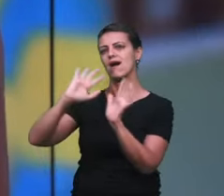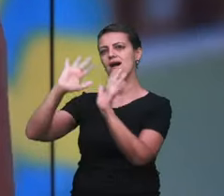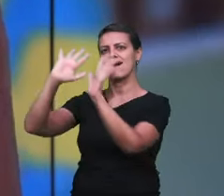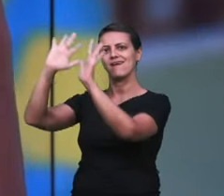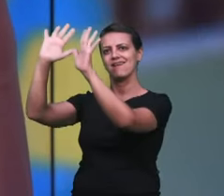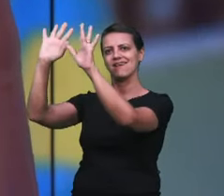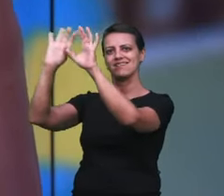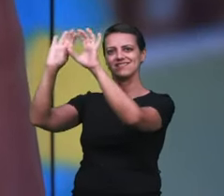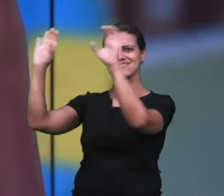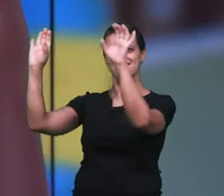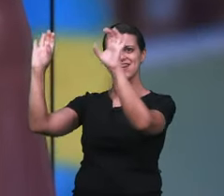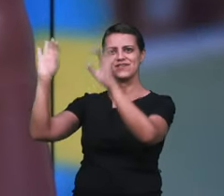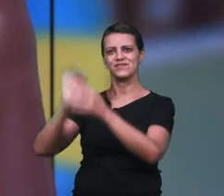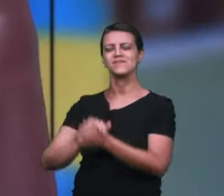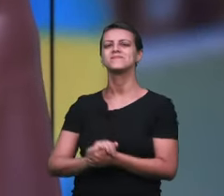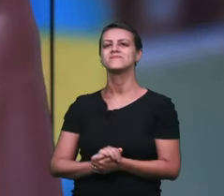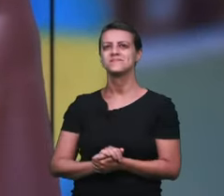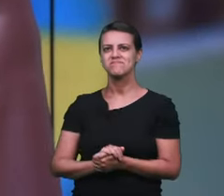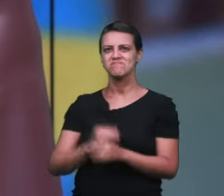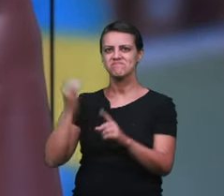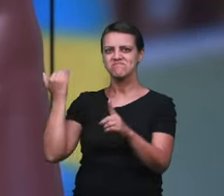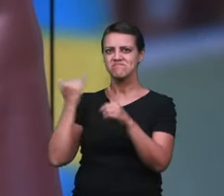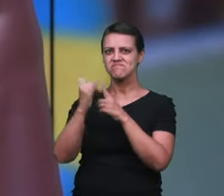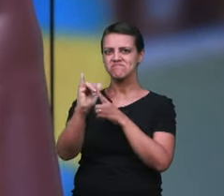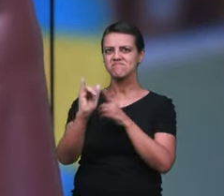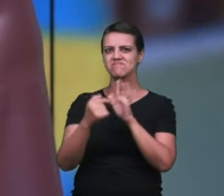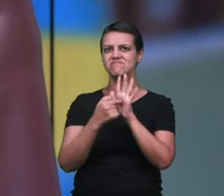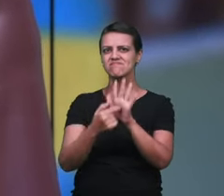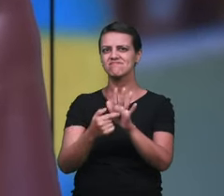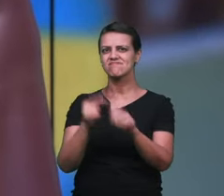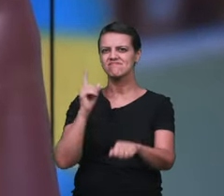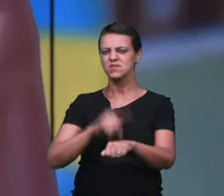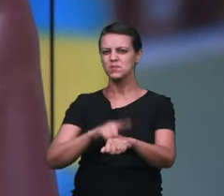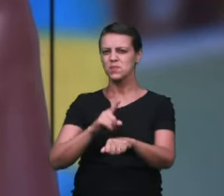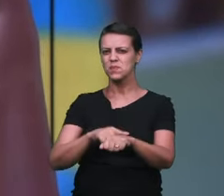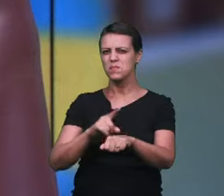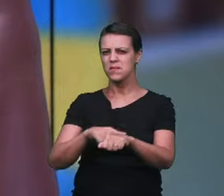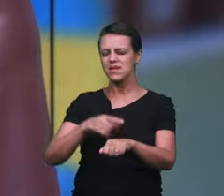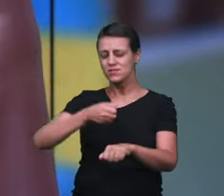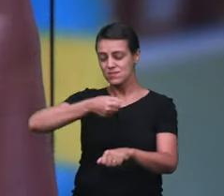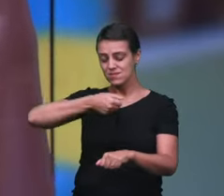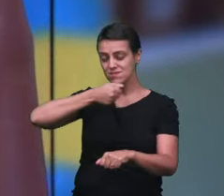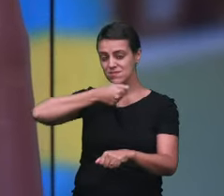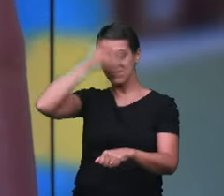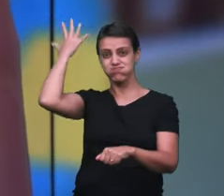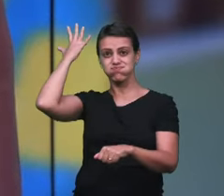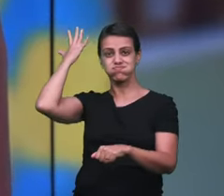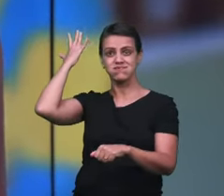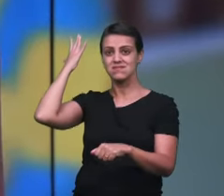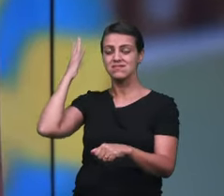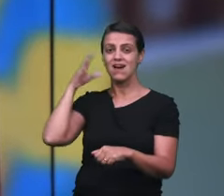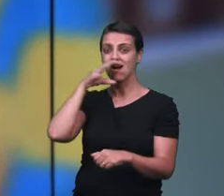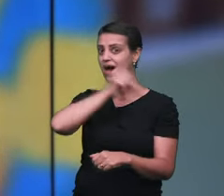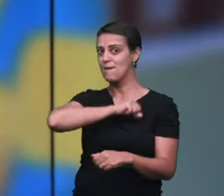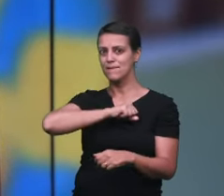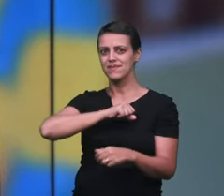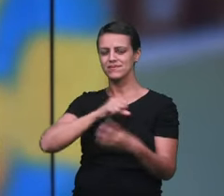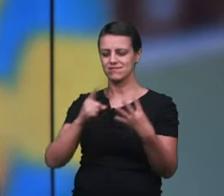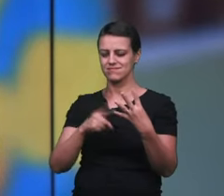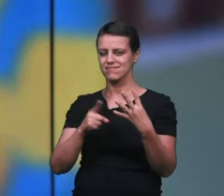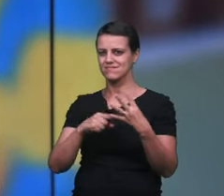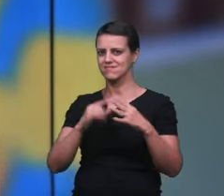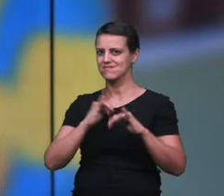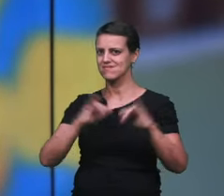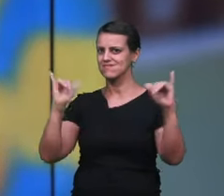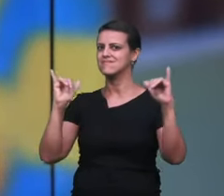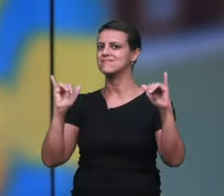E como a profecia diz, num momento, num abrir e fechar de olhos, ante a última trombeta.